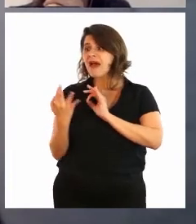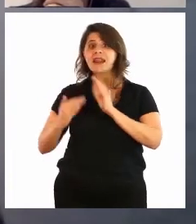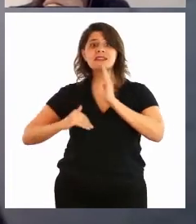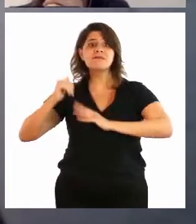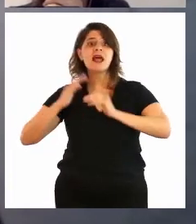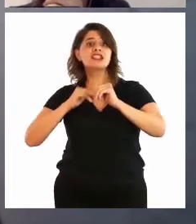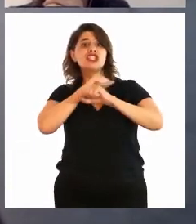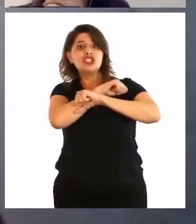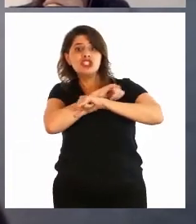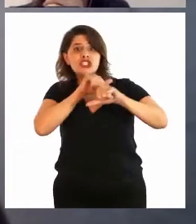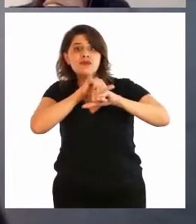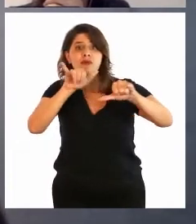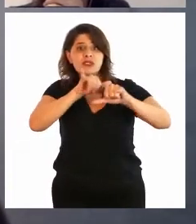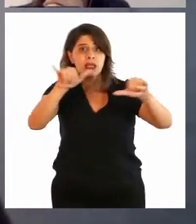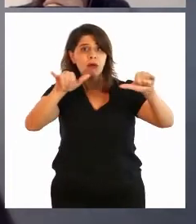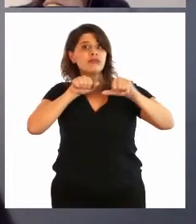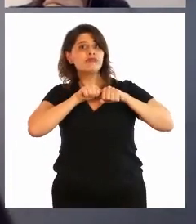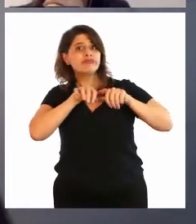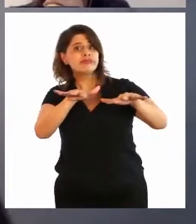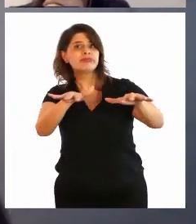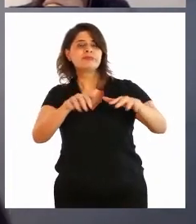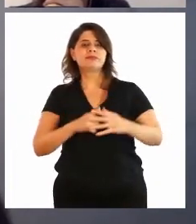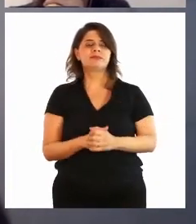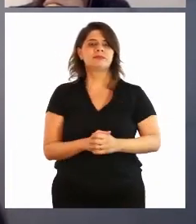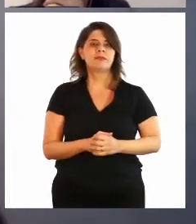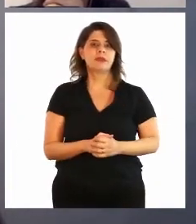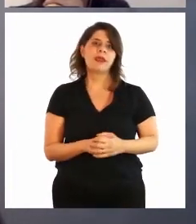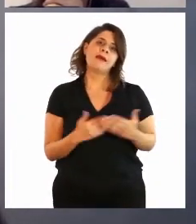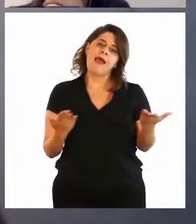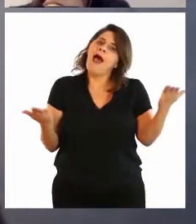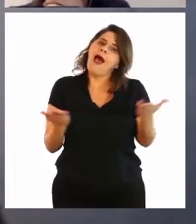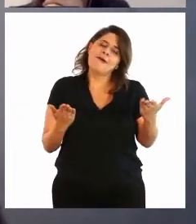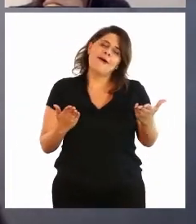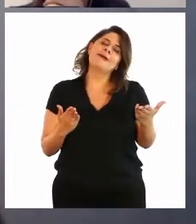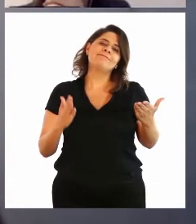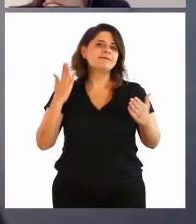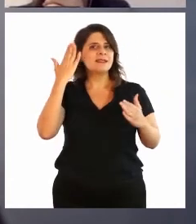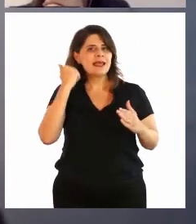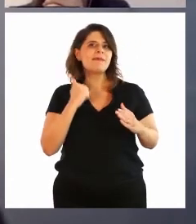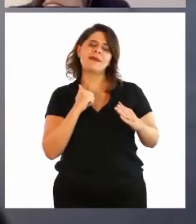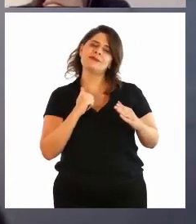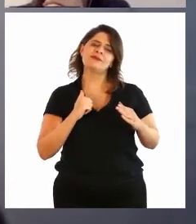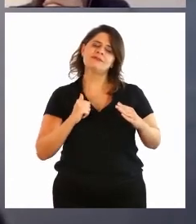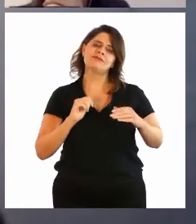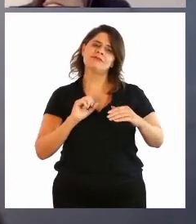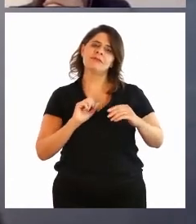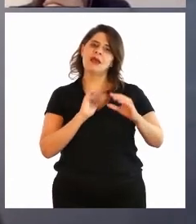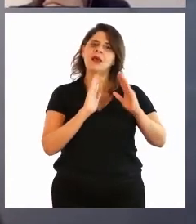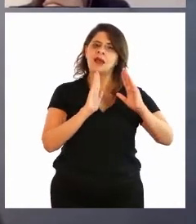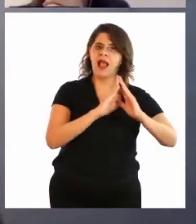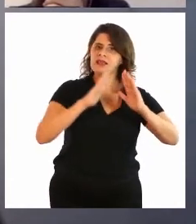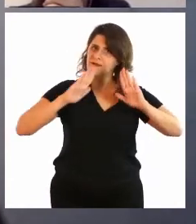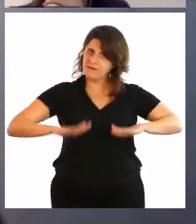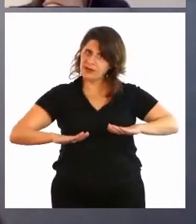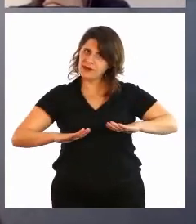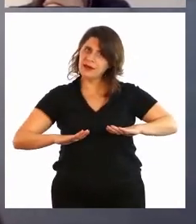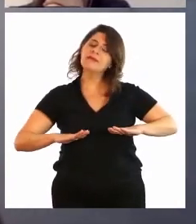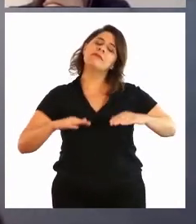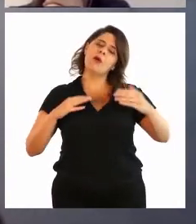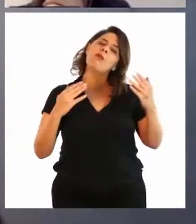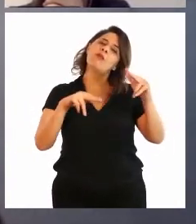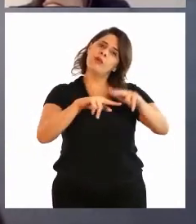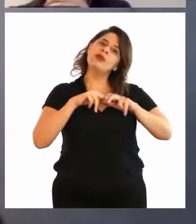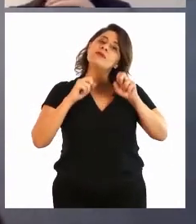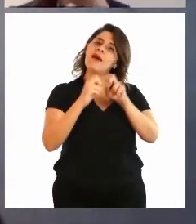deverão acontecer enquanto durar o isolamento social remotamente, pela internet e, assim que